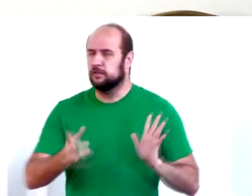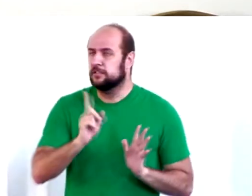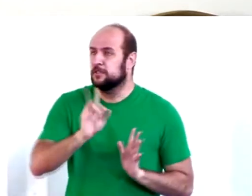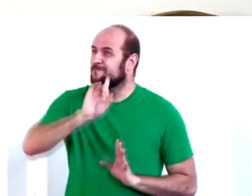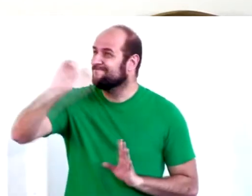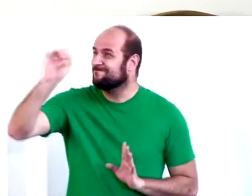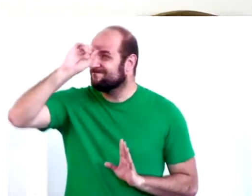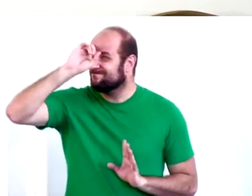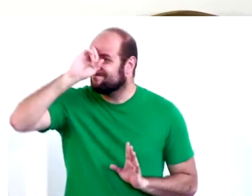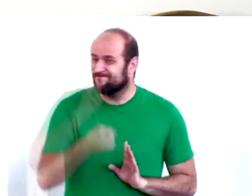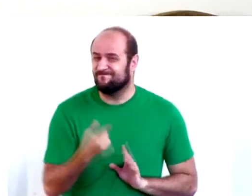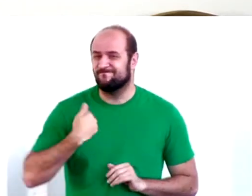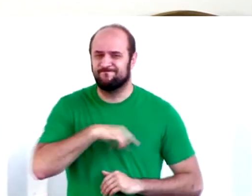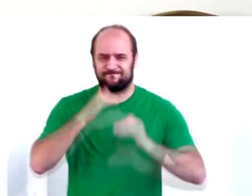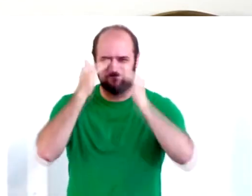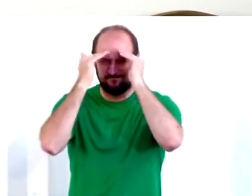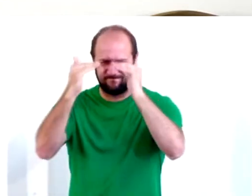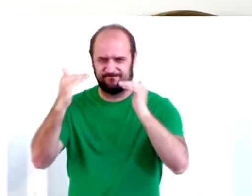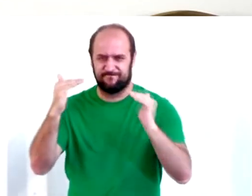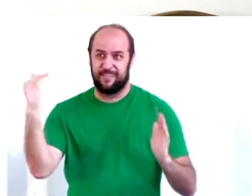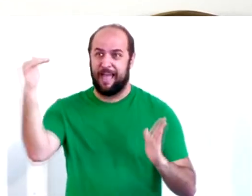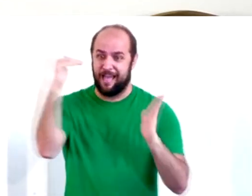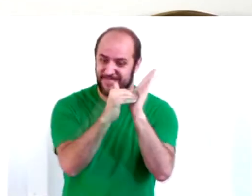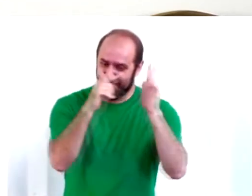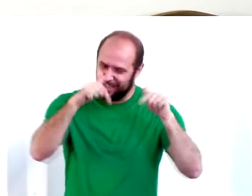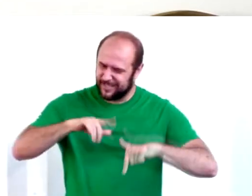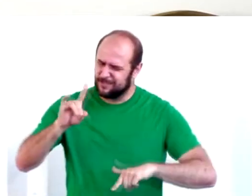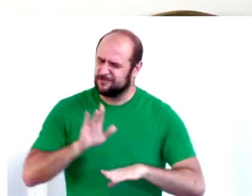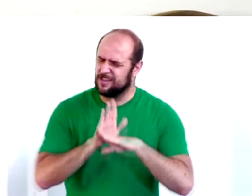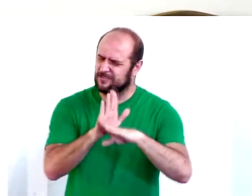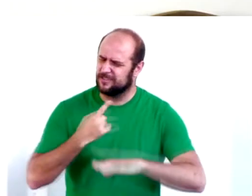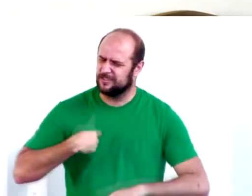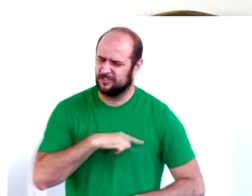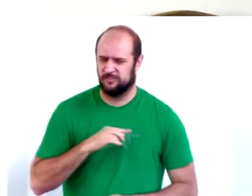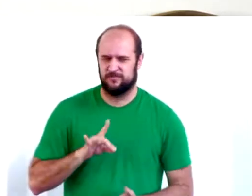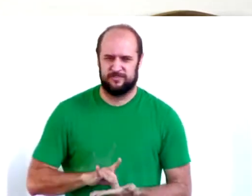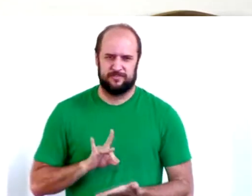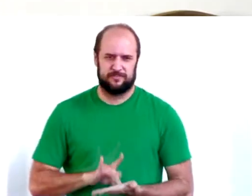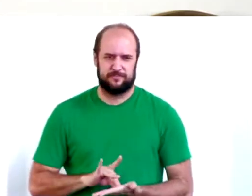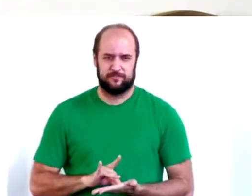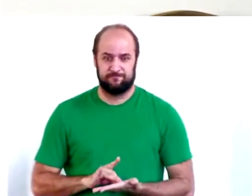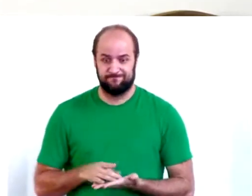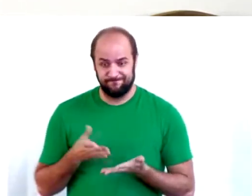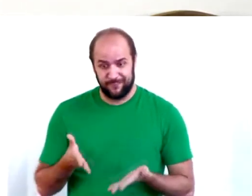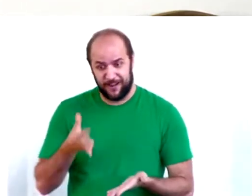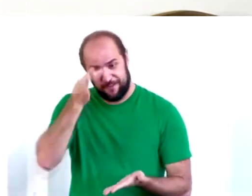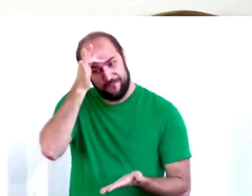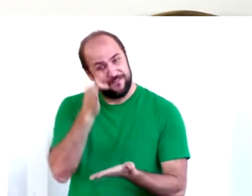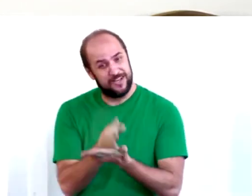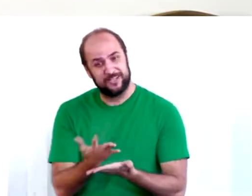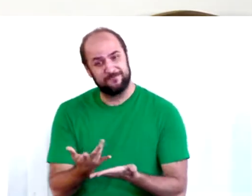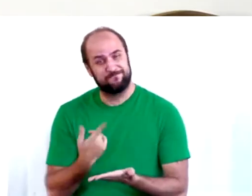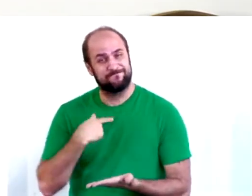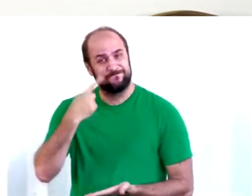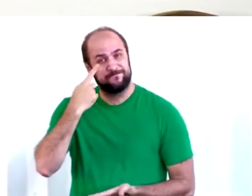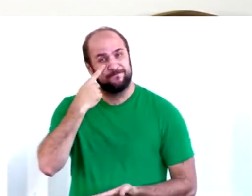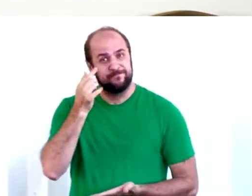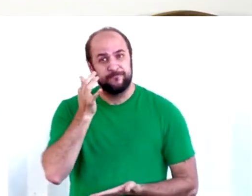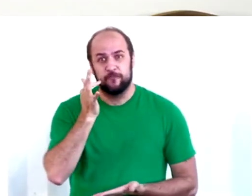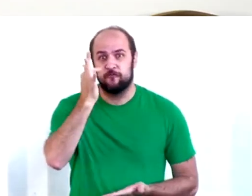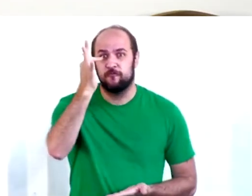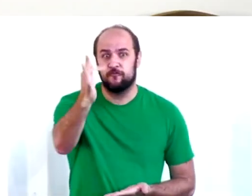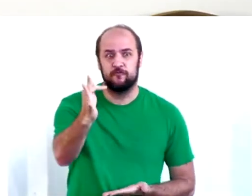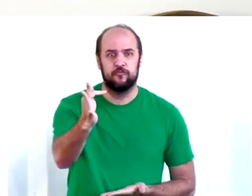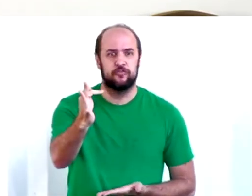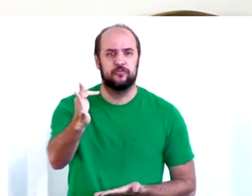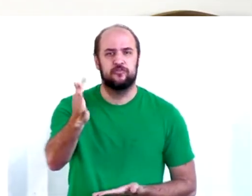de Deus. Até aqui nos ajudou o Senhor de verdade. Isso é fé. A gente olha para frente na certeza de que Ele nos trouxe até